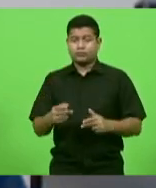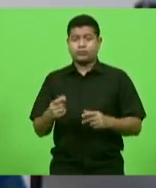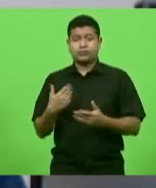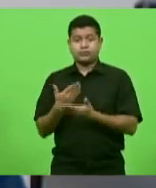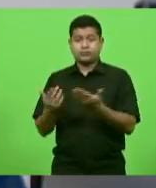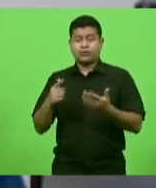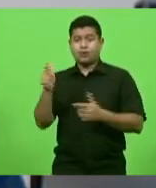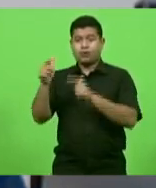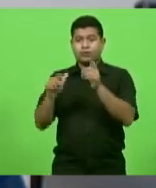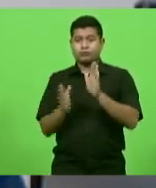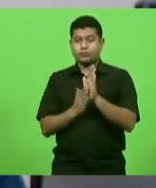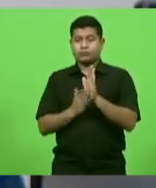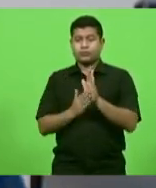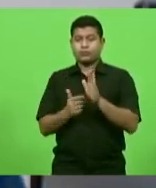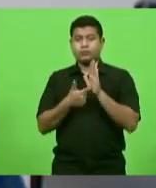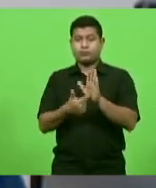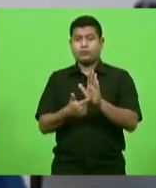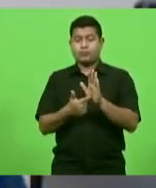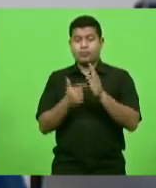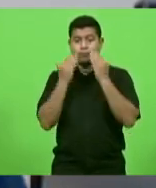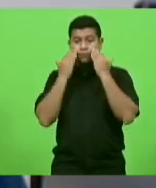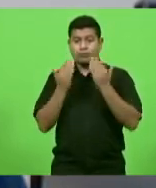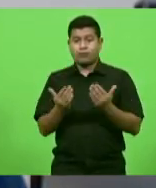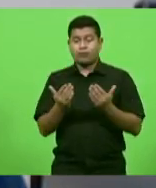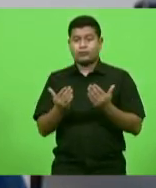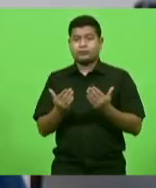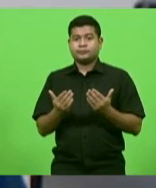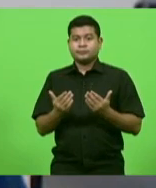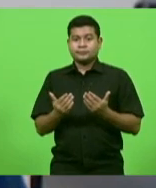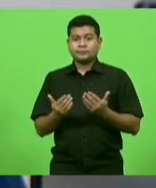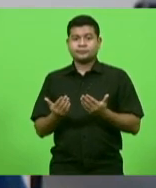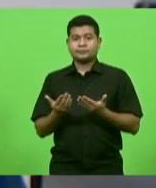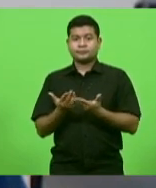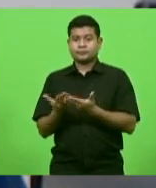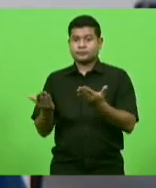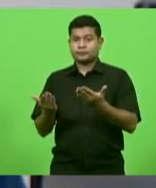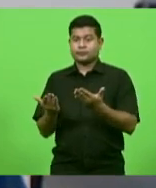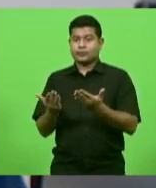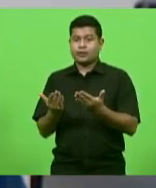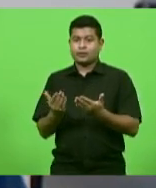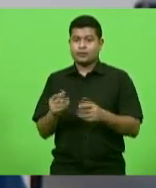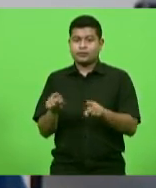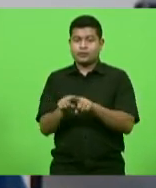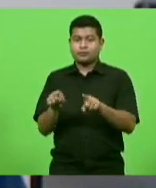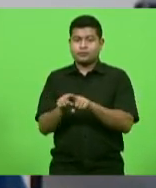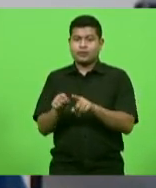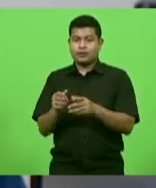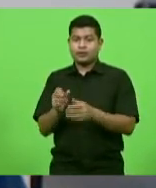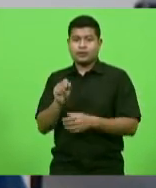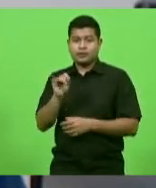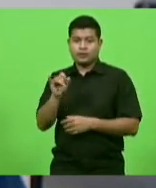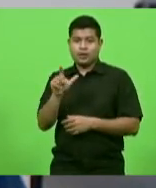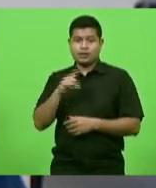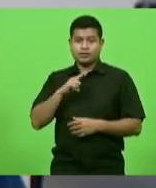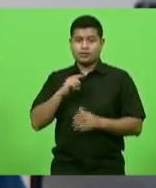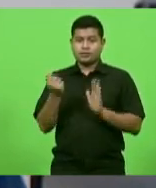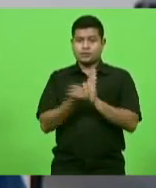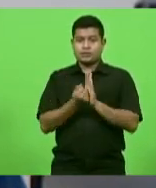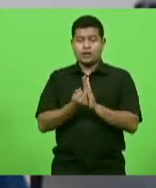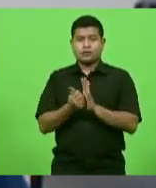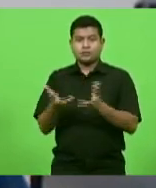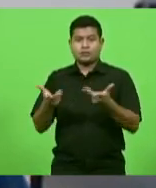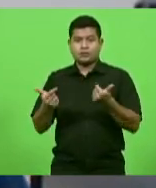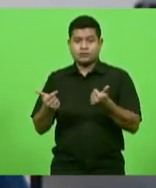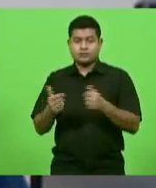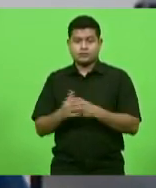das propostas nenhum outro documento comprobatório caído legais das experiências com receber todas as roupas Panificação seus representantes